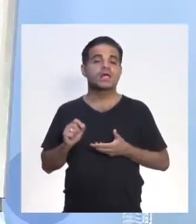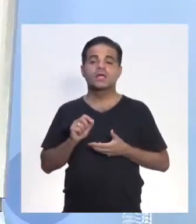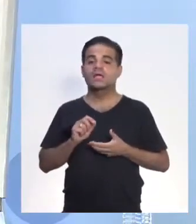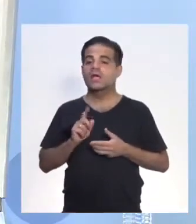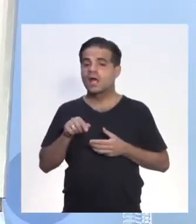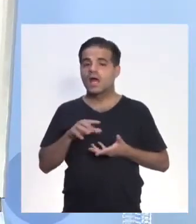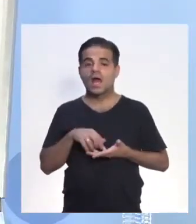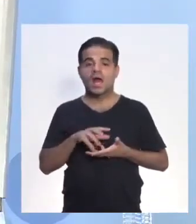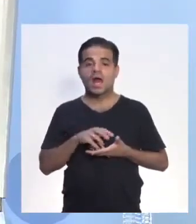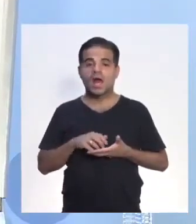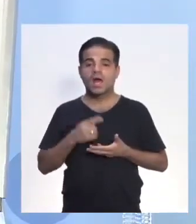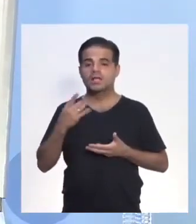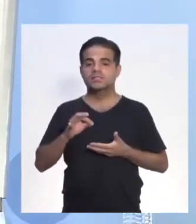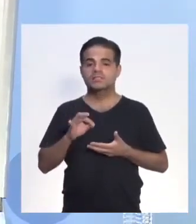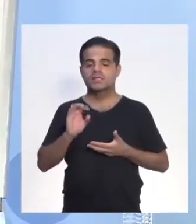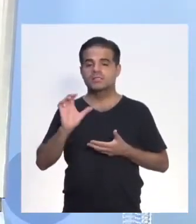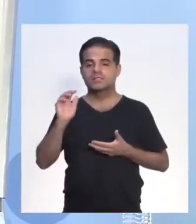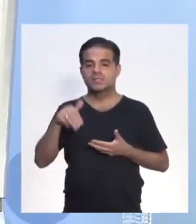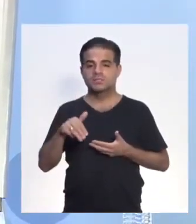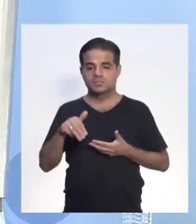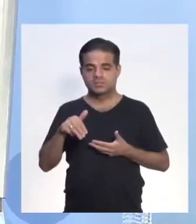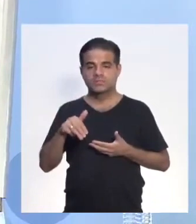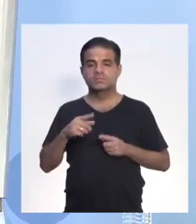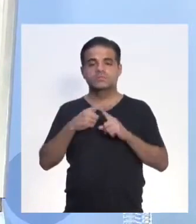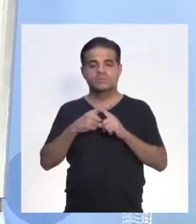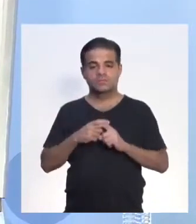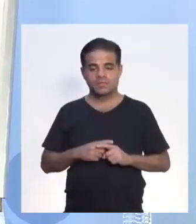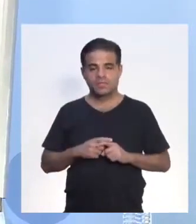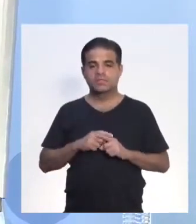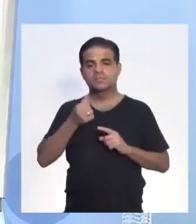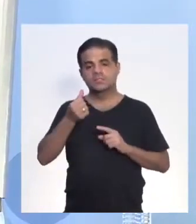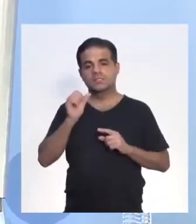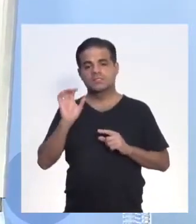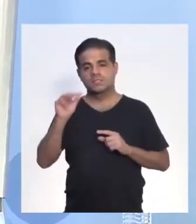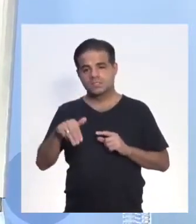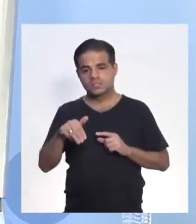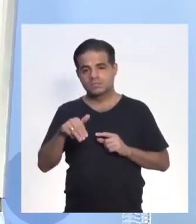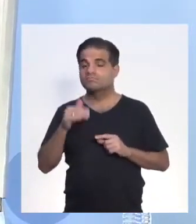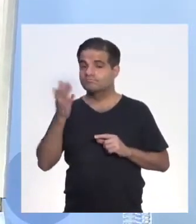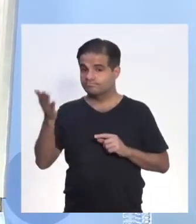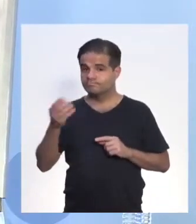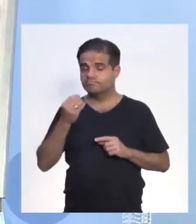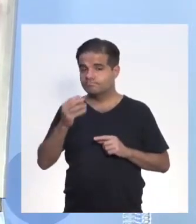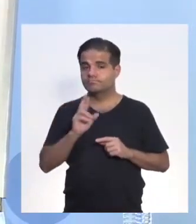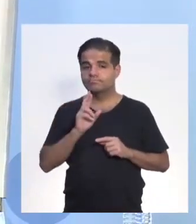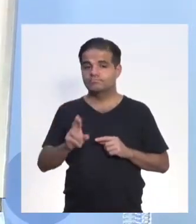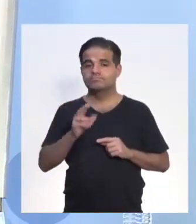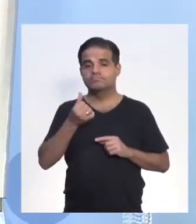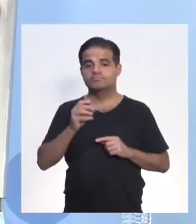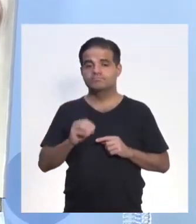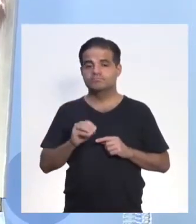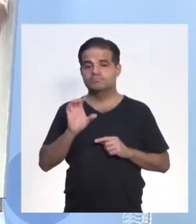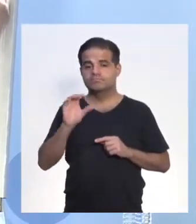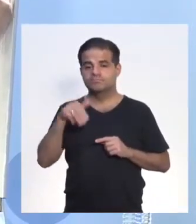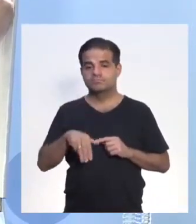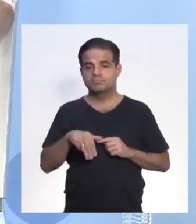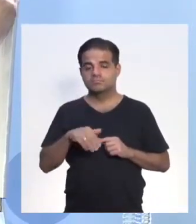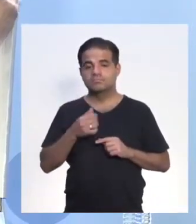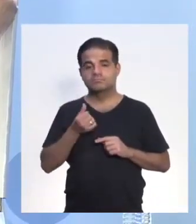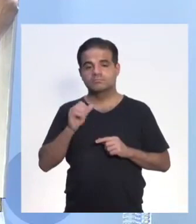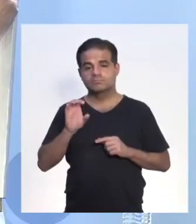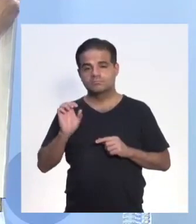a área? Esses 10 centímetros vezes esses 6 centímetros, que vai dar 60 centímetros vezes